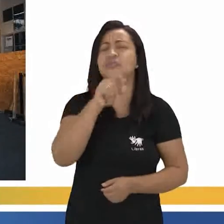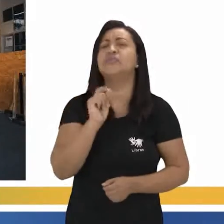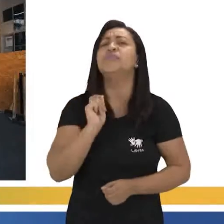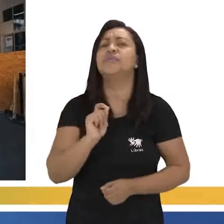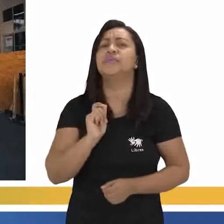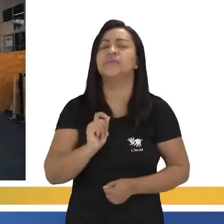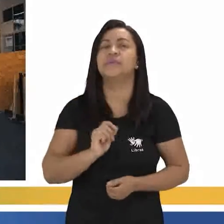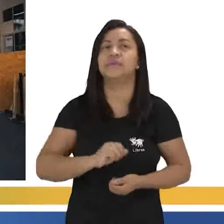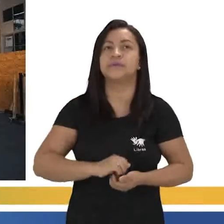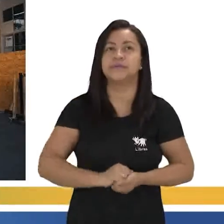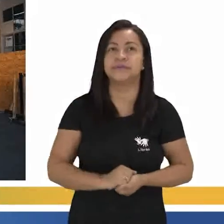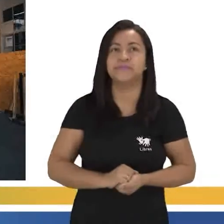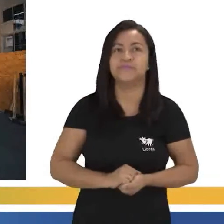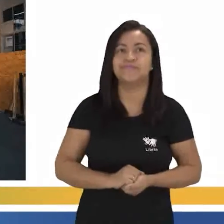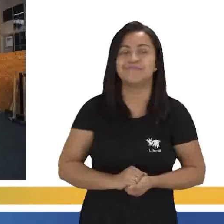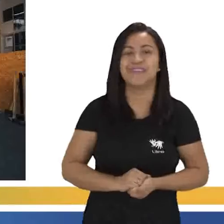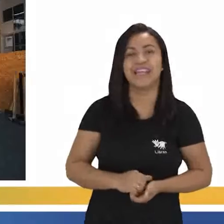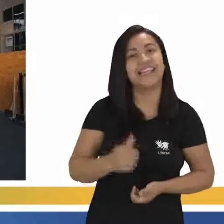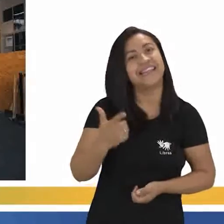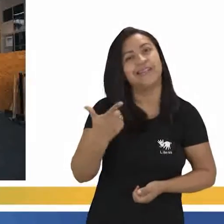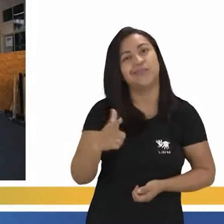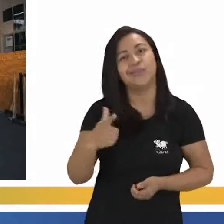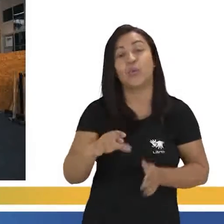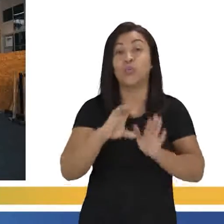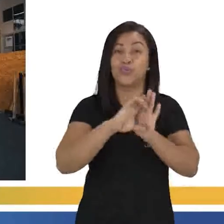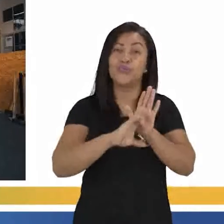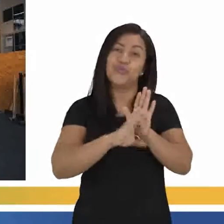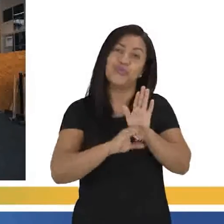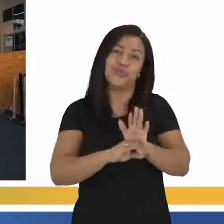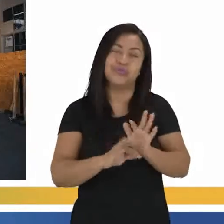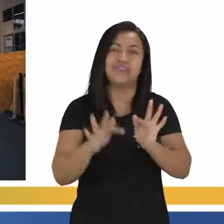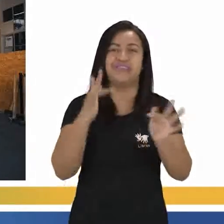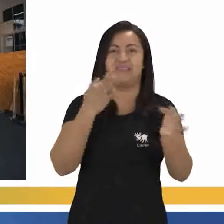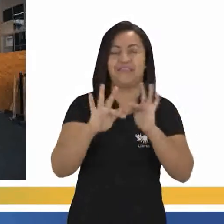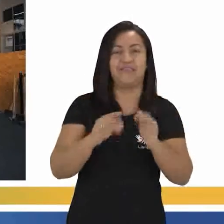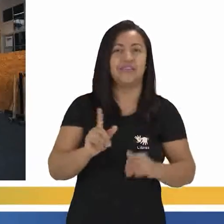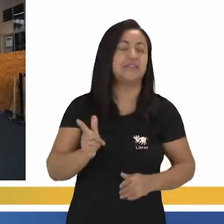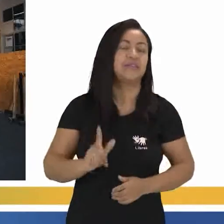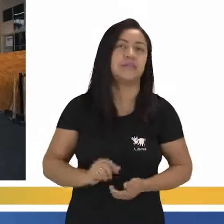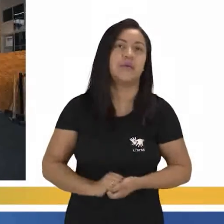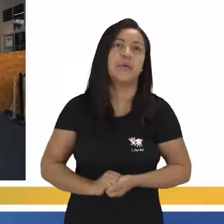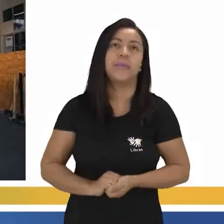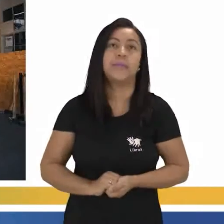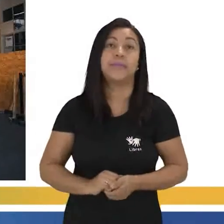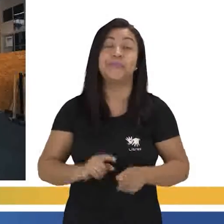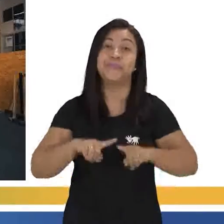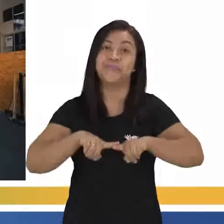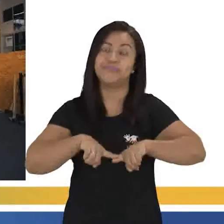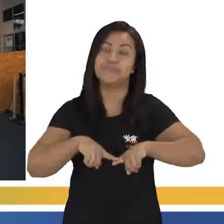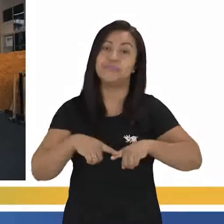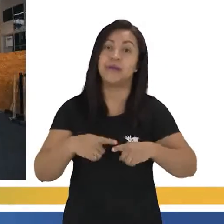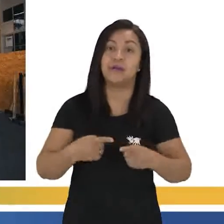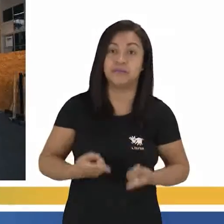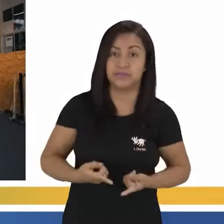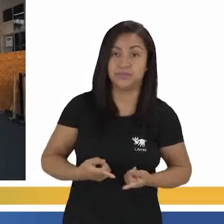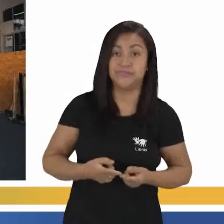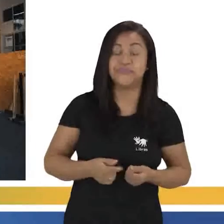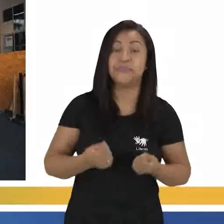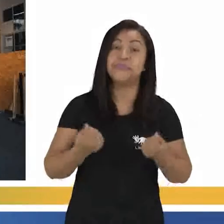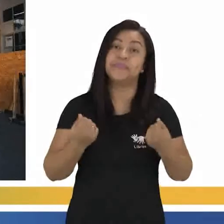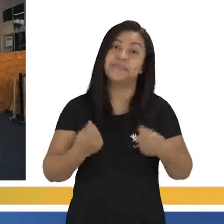né? Não há uma definição concreta na física para o conceito de força, né? Mas é